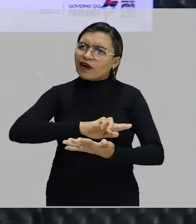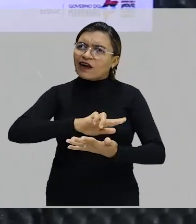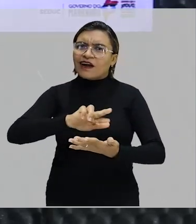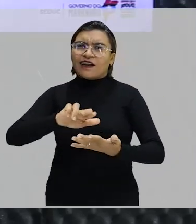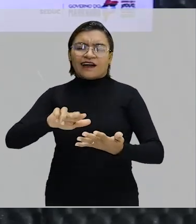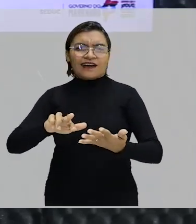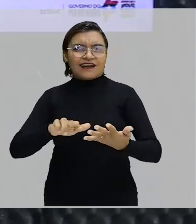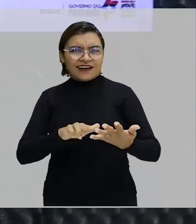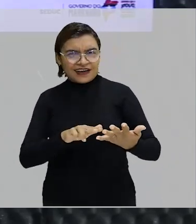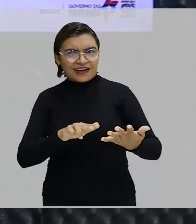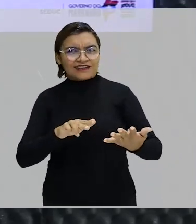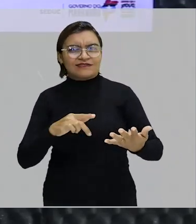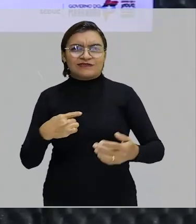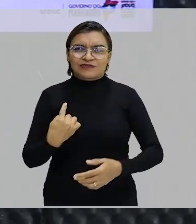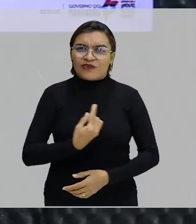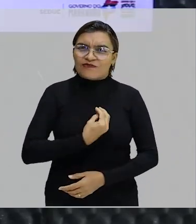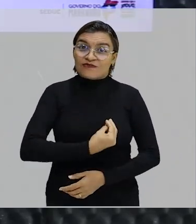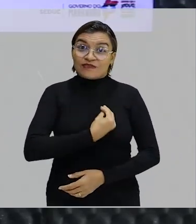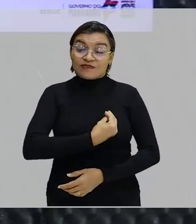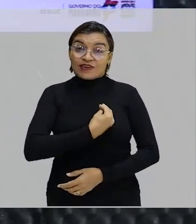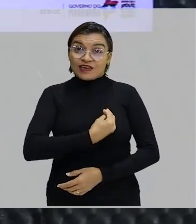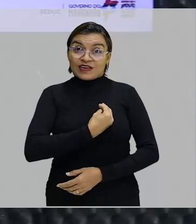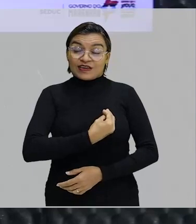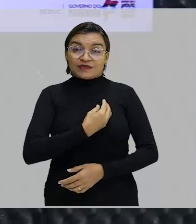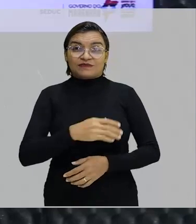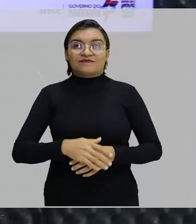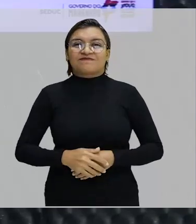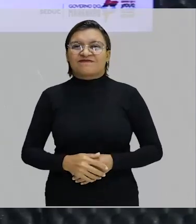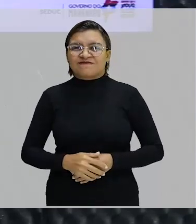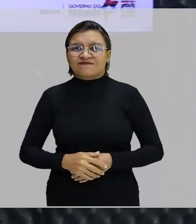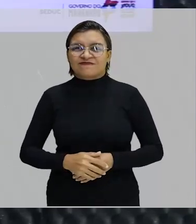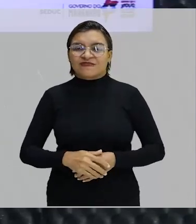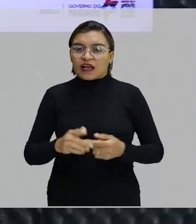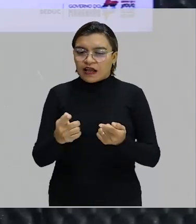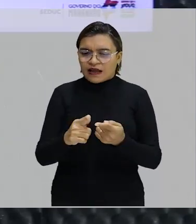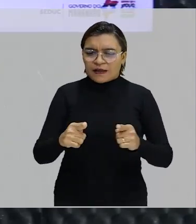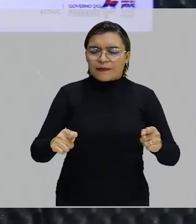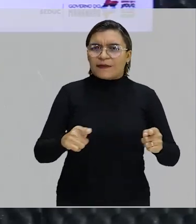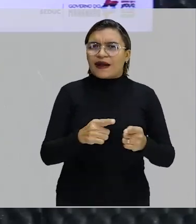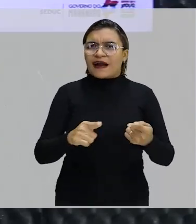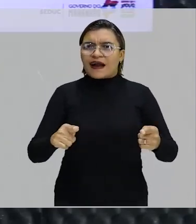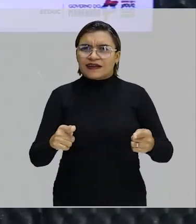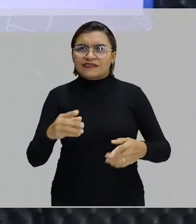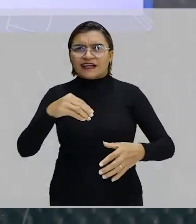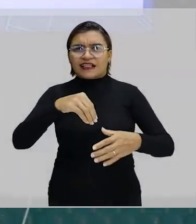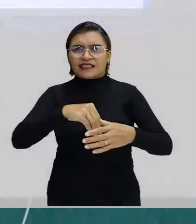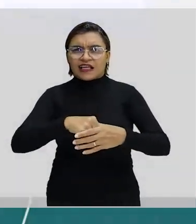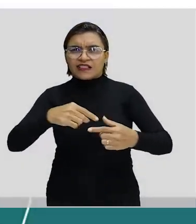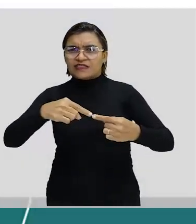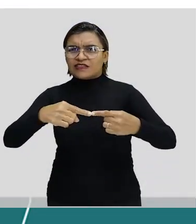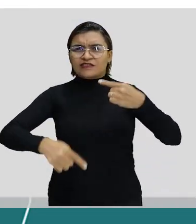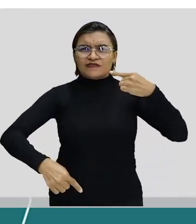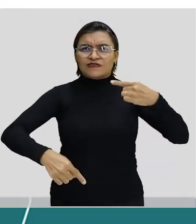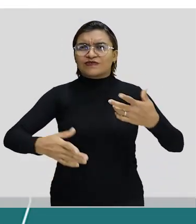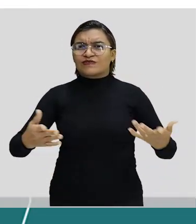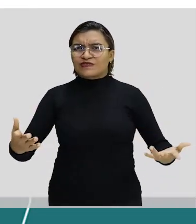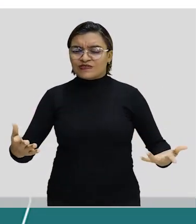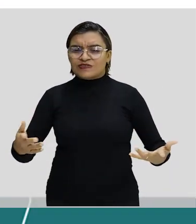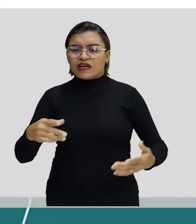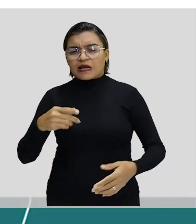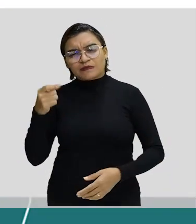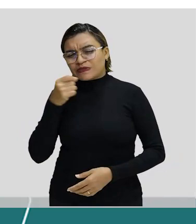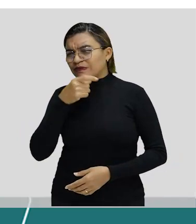nós presenciamos, desvios gramaticais, acaba sendo engraçado. Eu trouxe para vocês algumas coisas aqui, tá? Nós vamos falar de